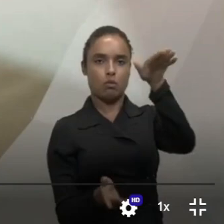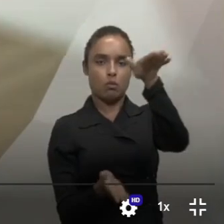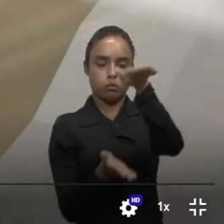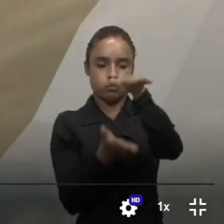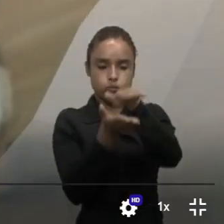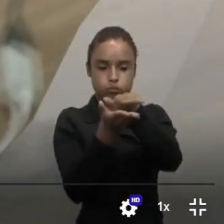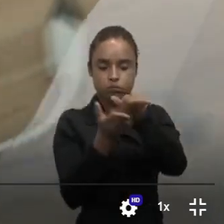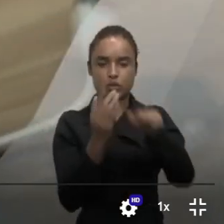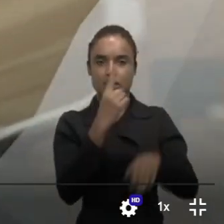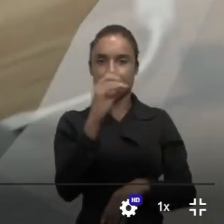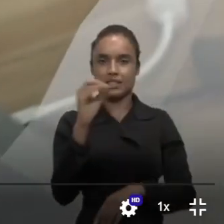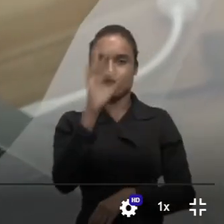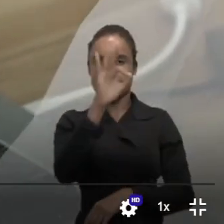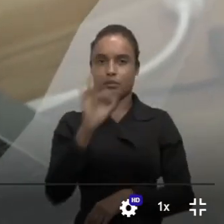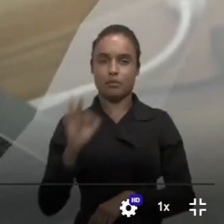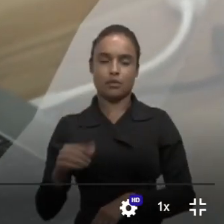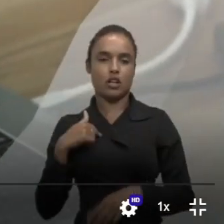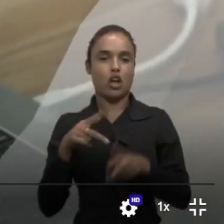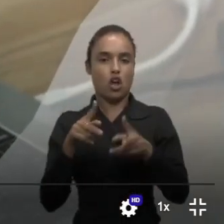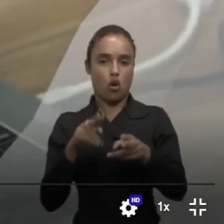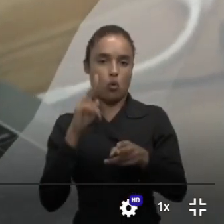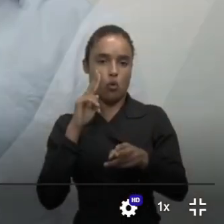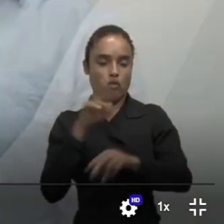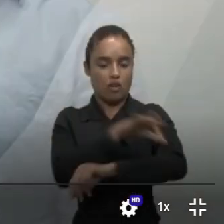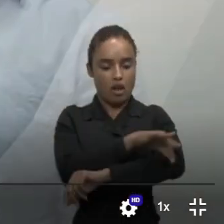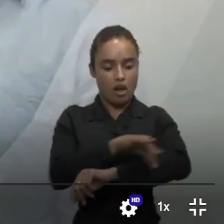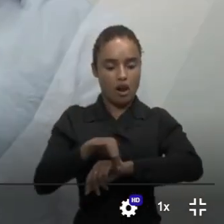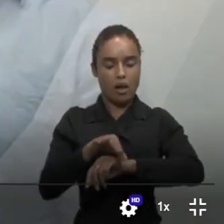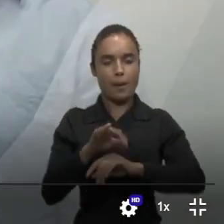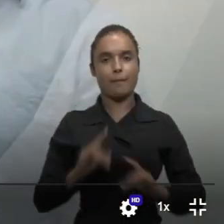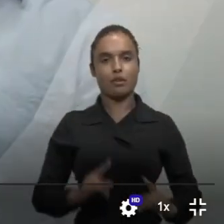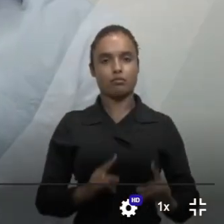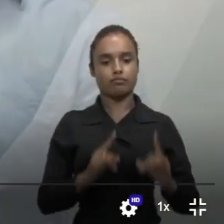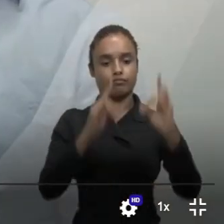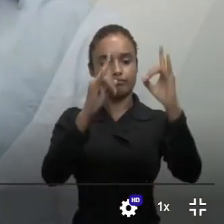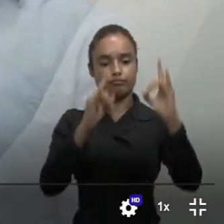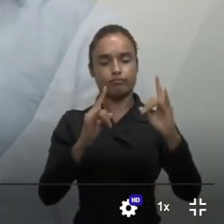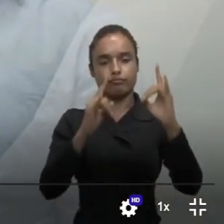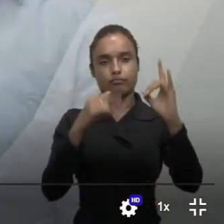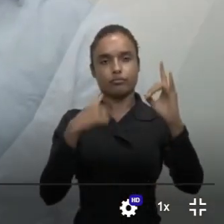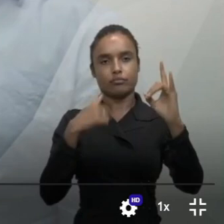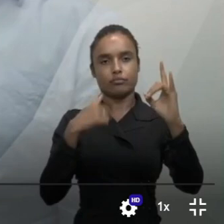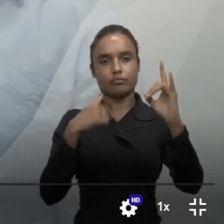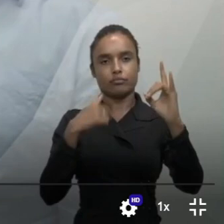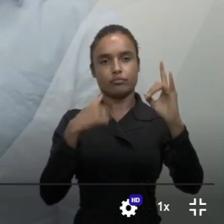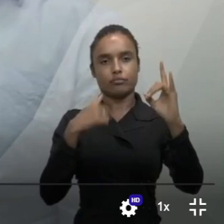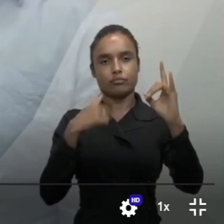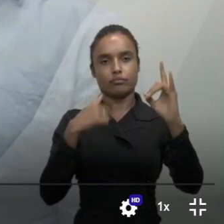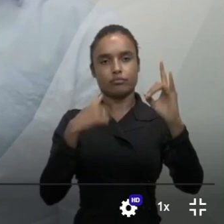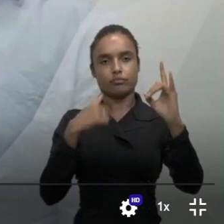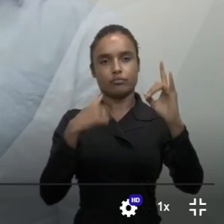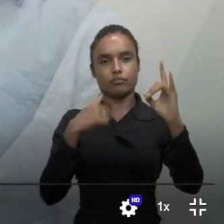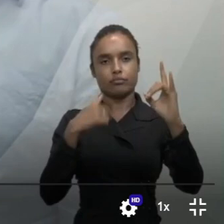Como é o caso do prédio que Rangel projetou. Nessa obra a gente tem lajes maciças e tem